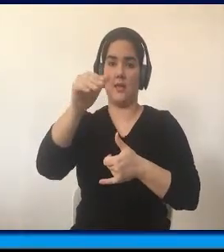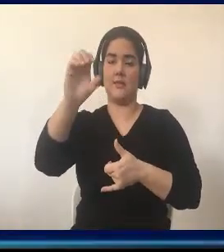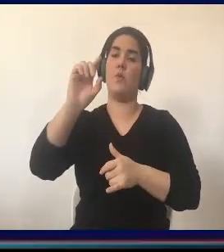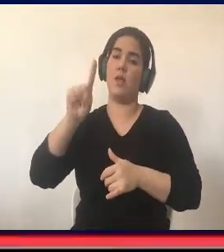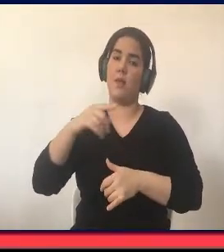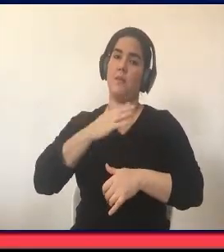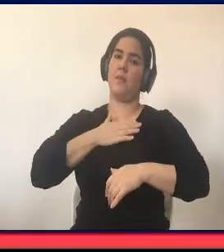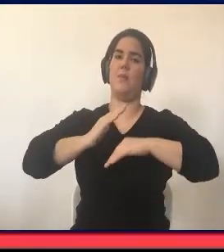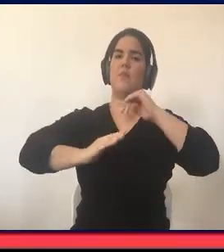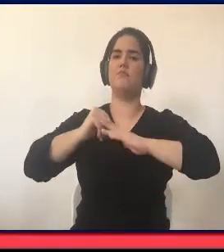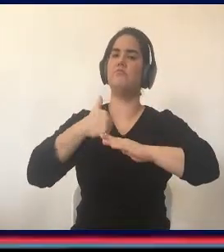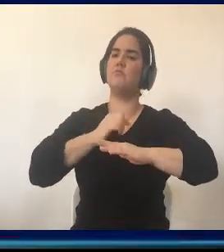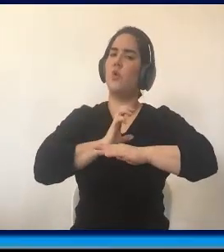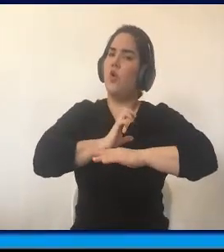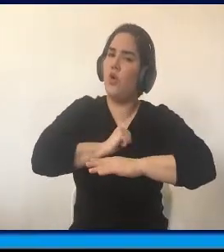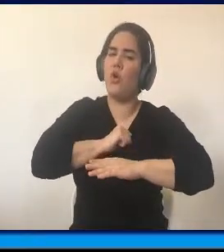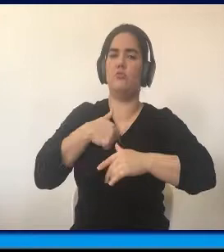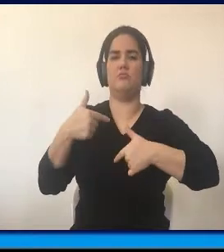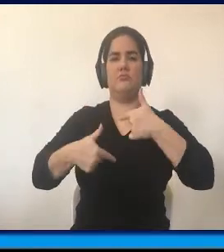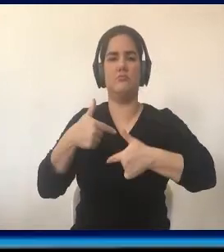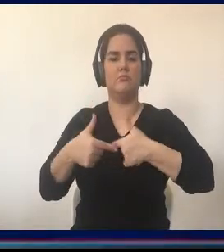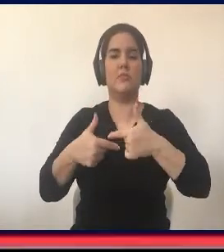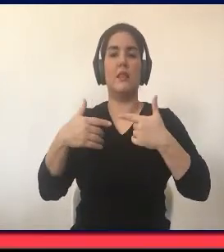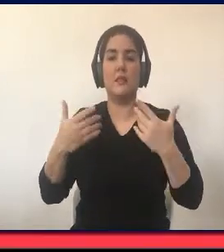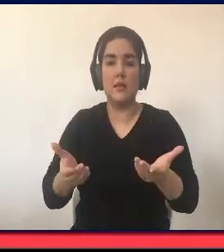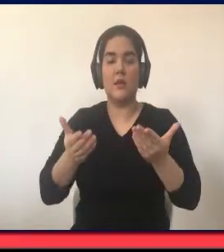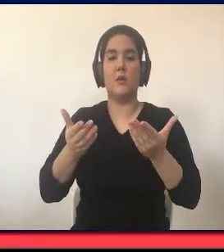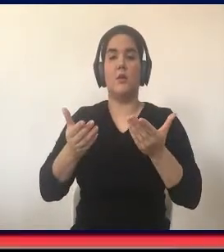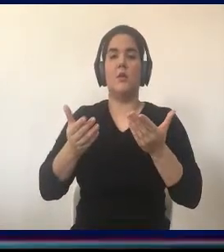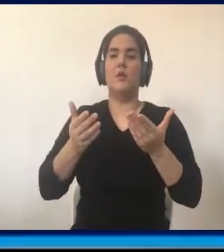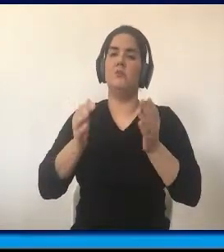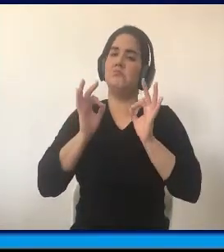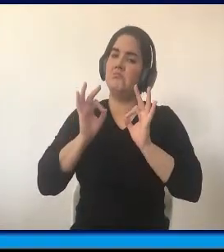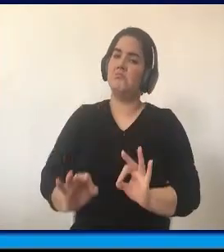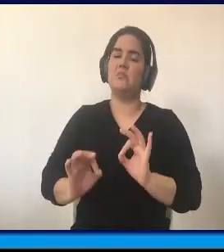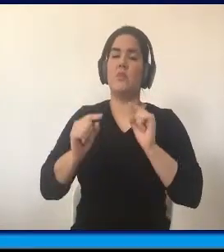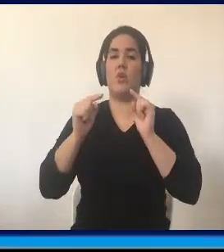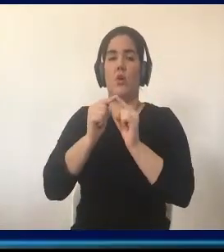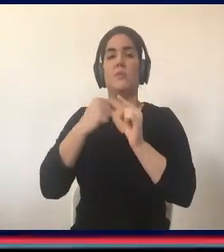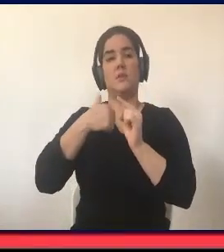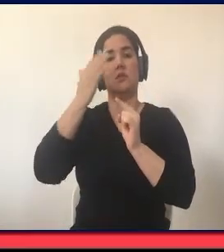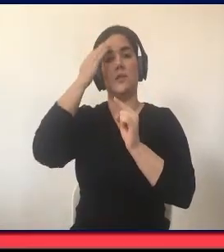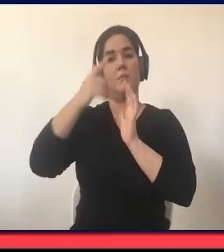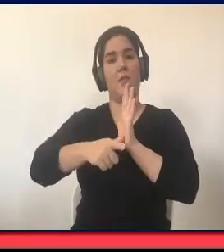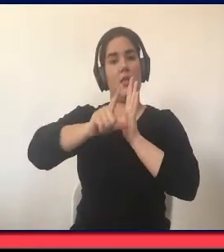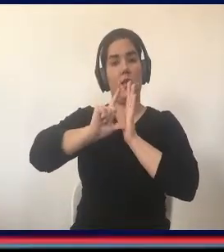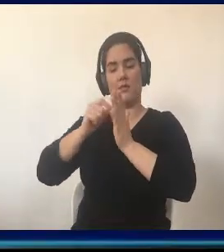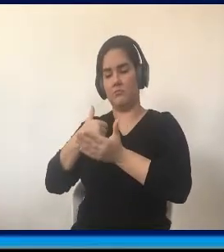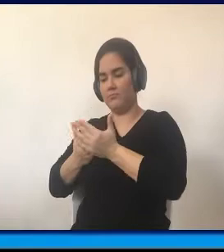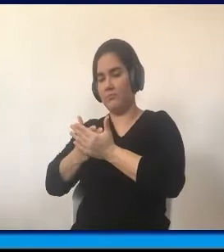eu faço. Então, nada mais justo eu aprender sobre isso e poder ensinar os recreadores para